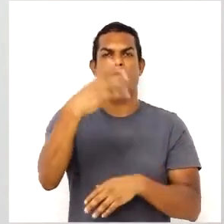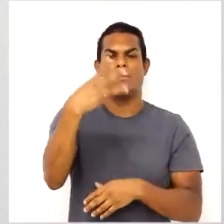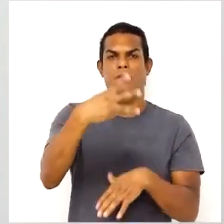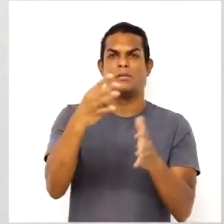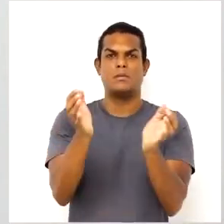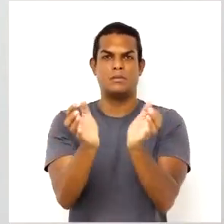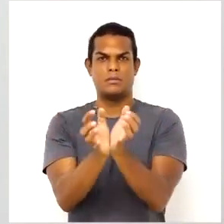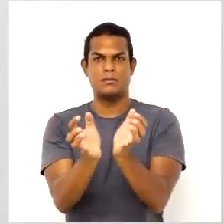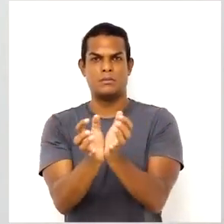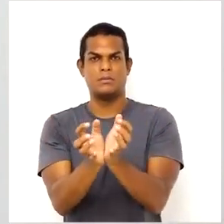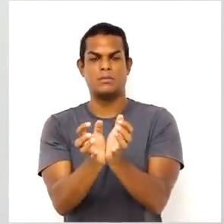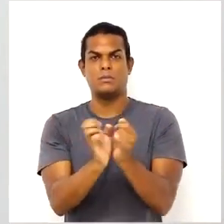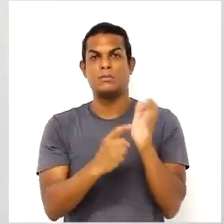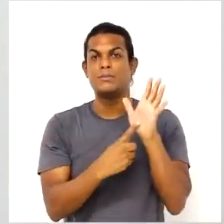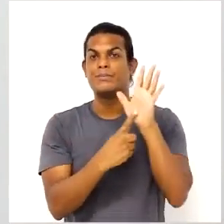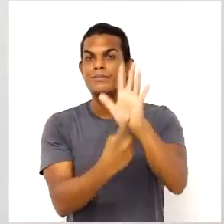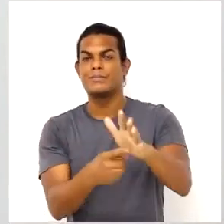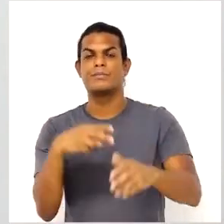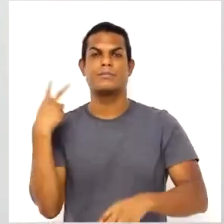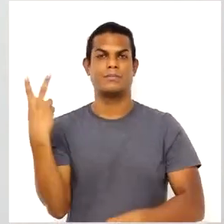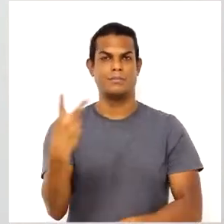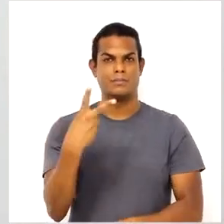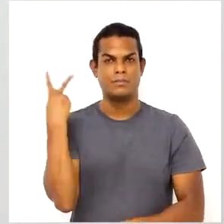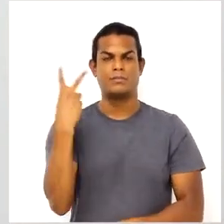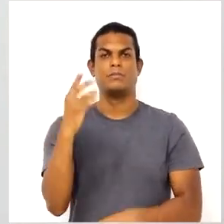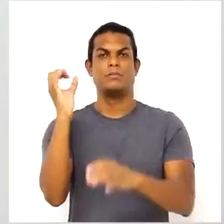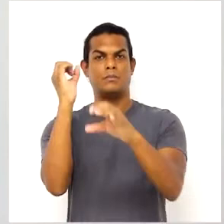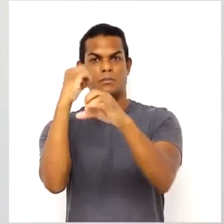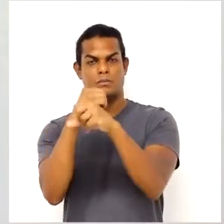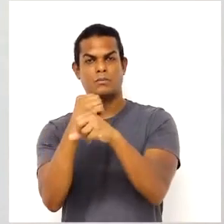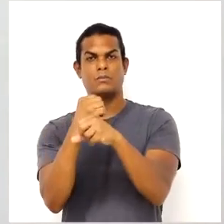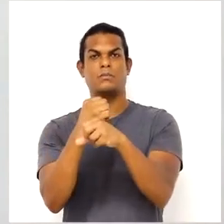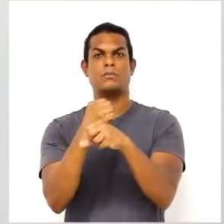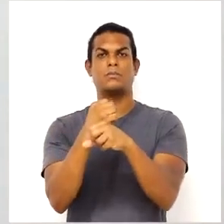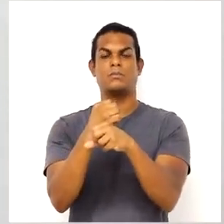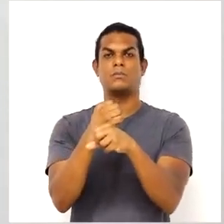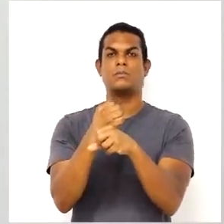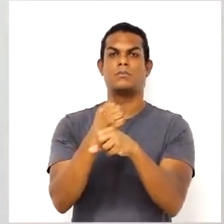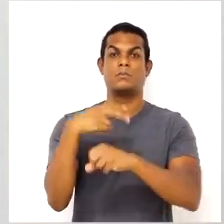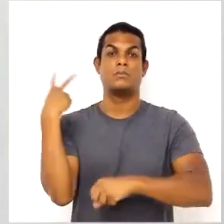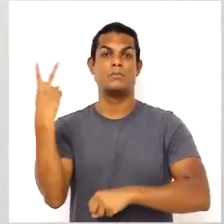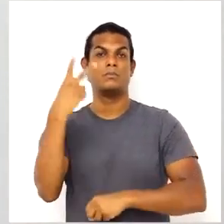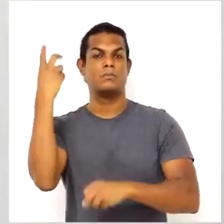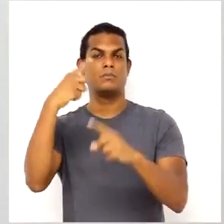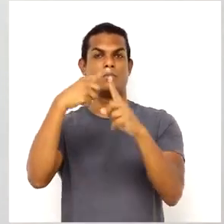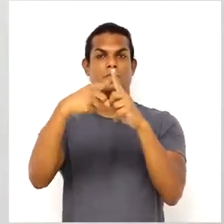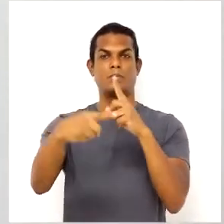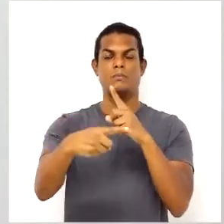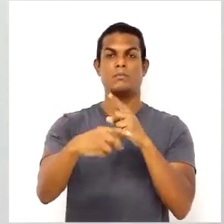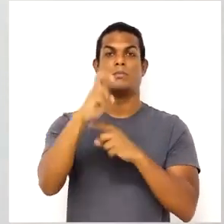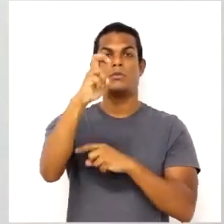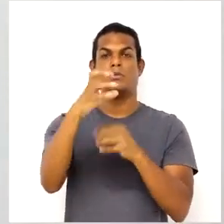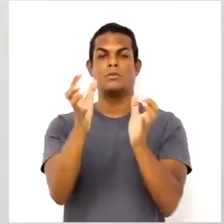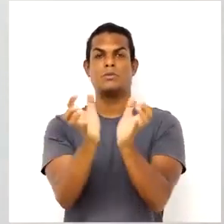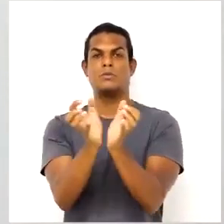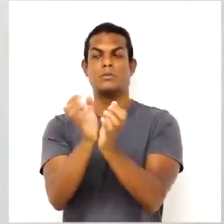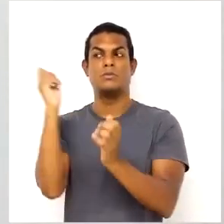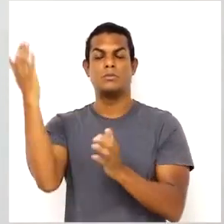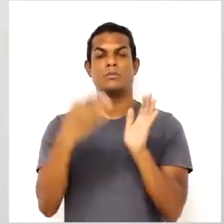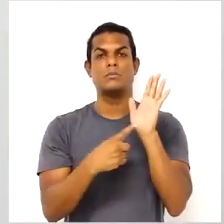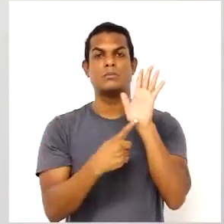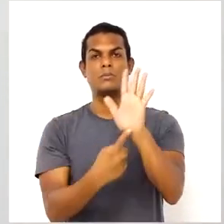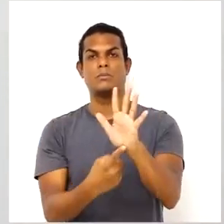grupo fornecerá os valores para o cálculo do valor médio. Dos 5 grupos fornecidos na tabela de distribuição